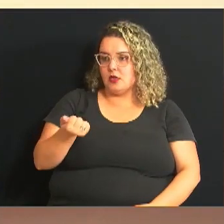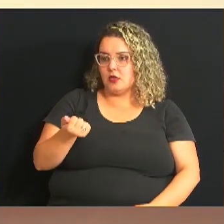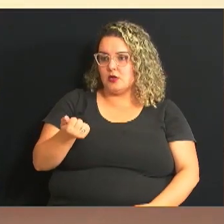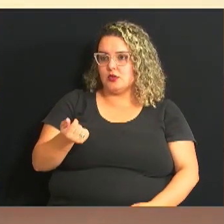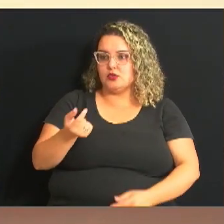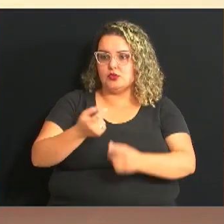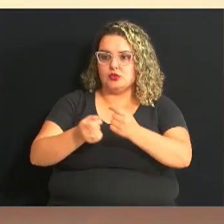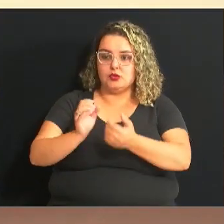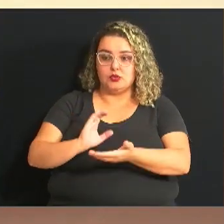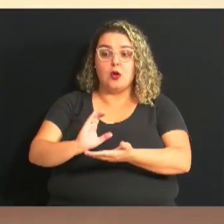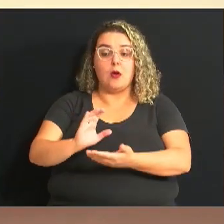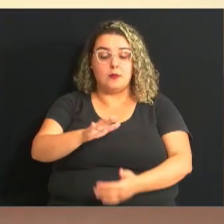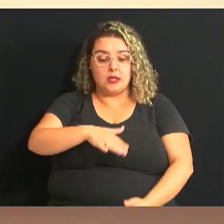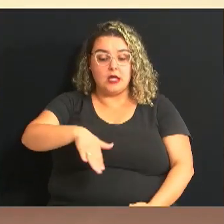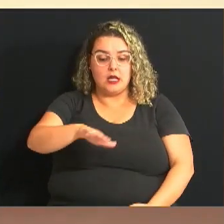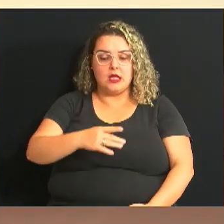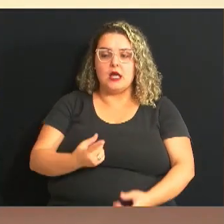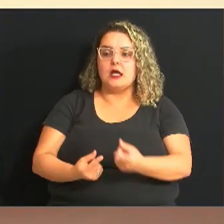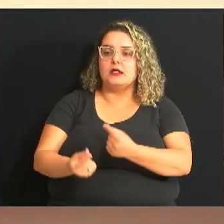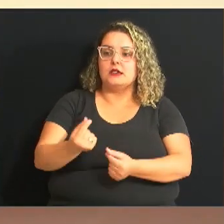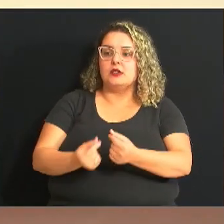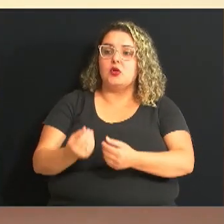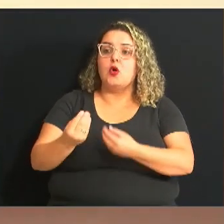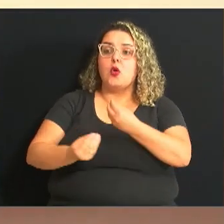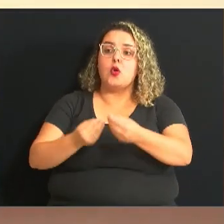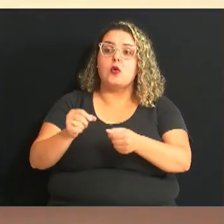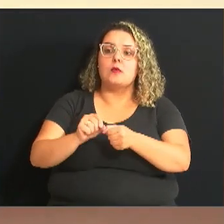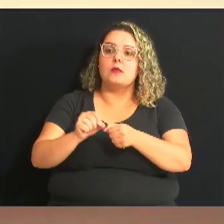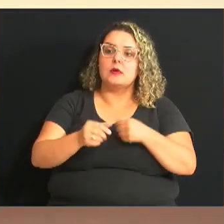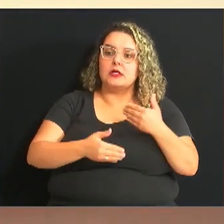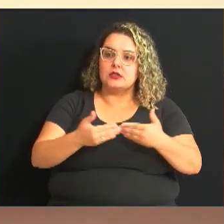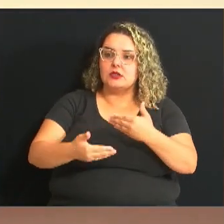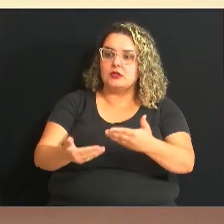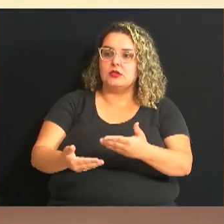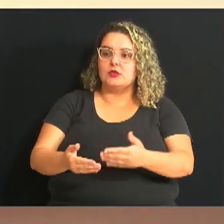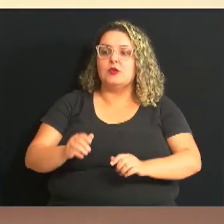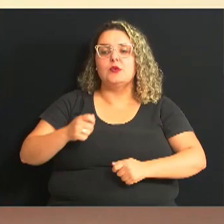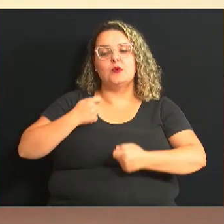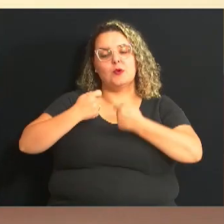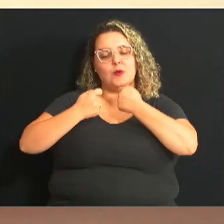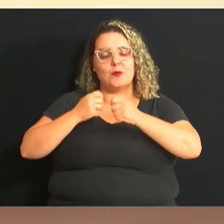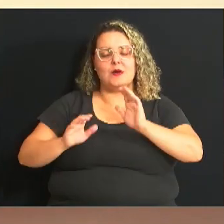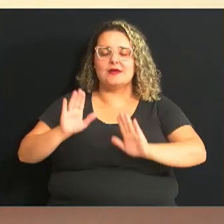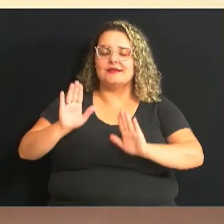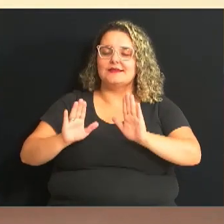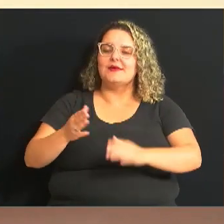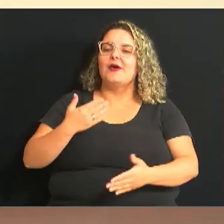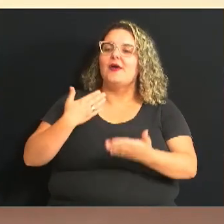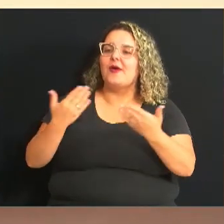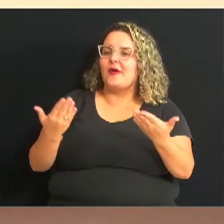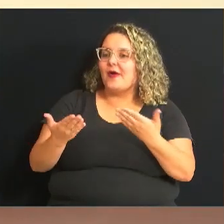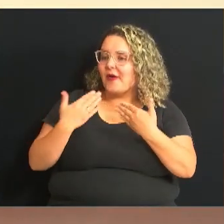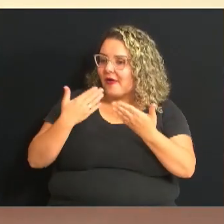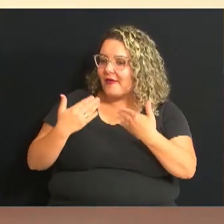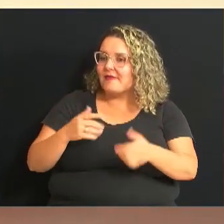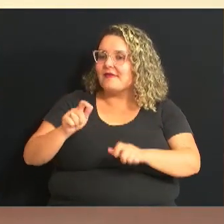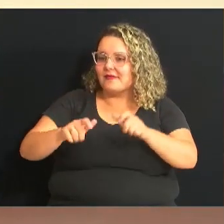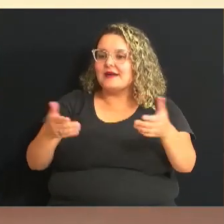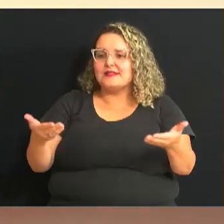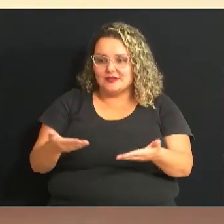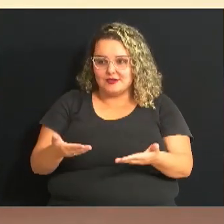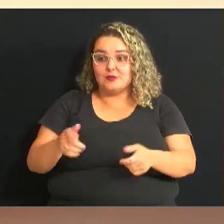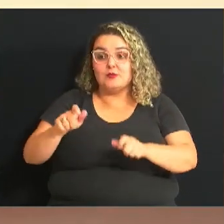destinação desse dinheiro e como fazer todo esse processo, o Questão de Ordem conversa hoje com pessoas gabaritadas